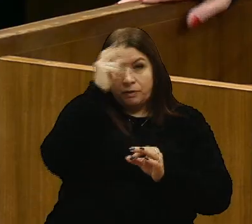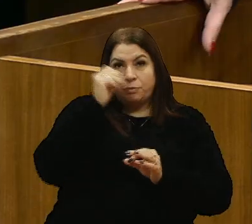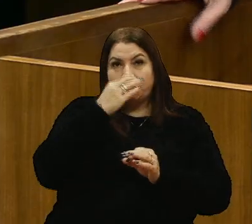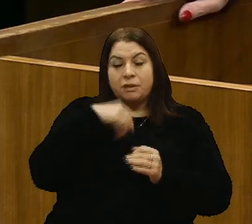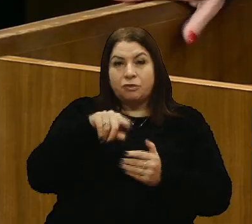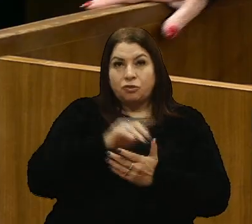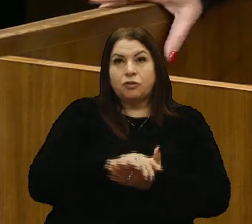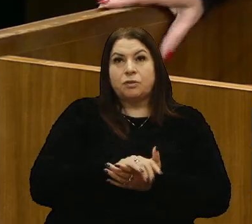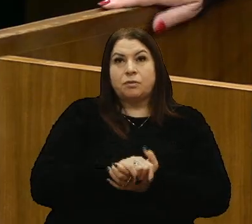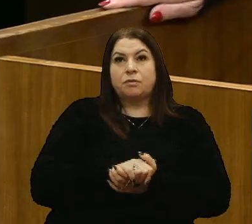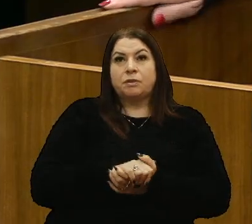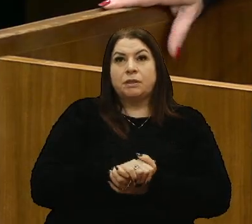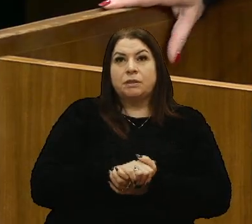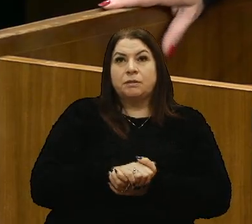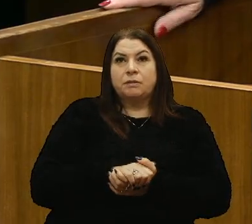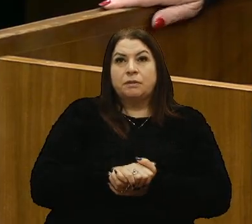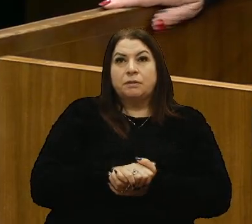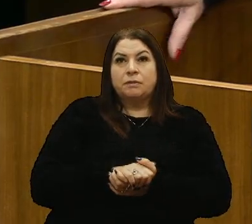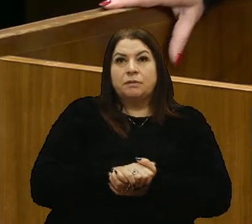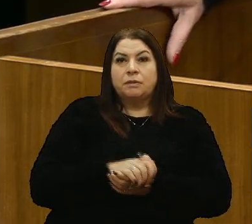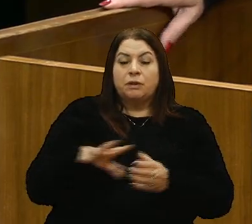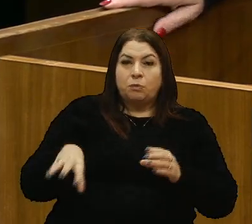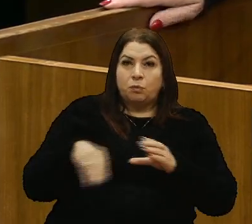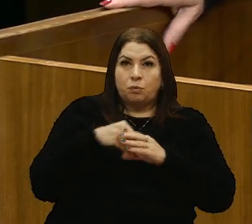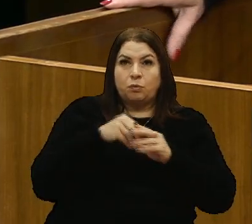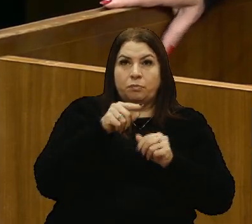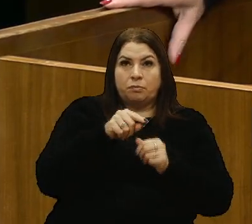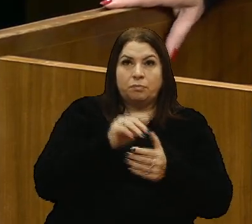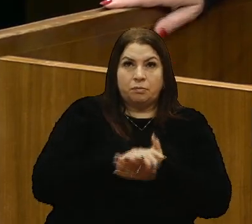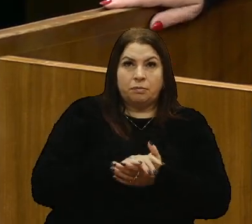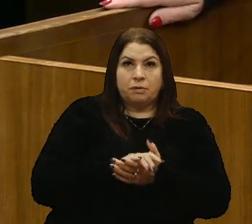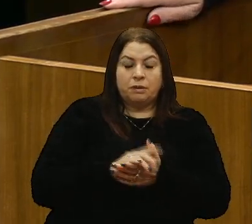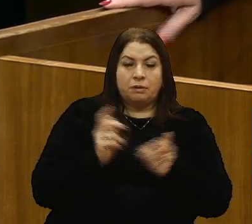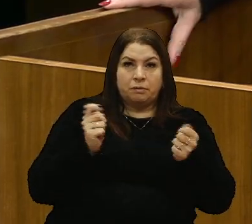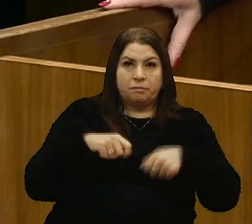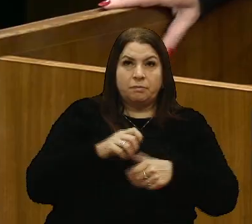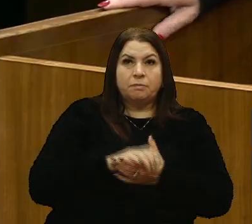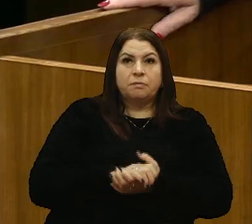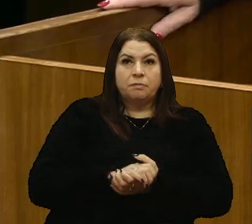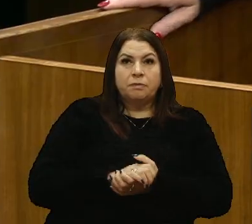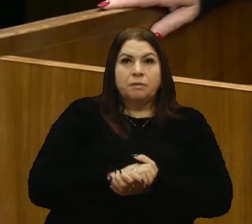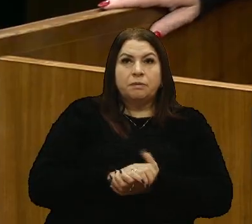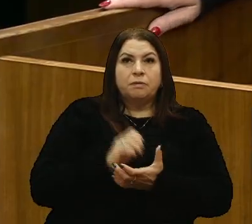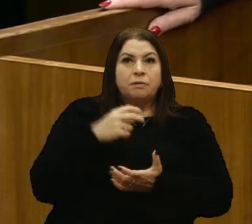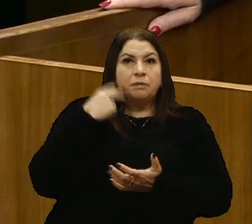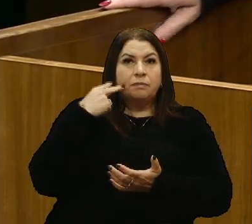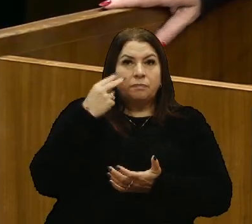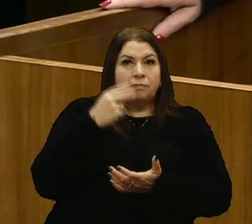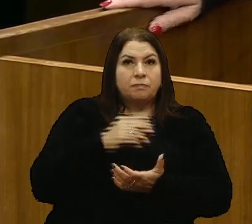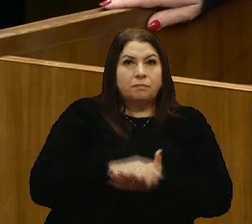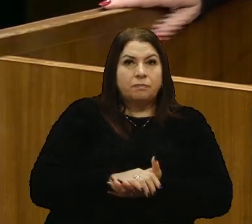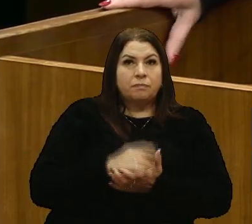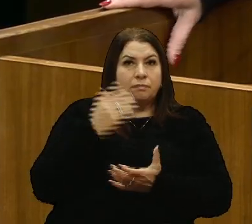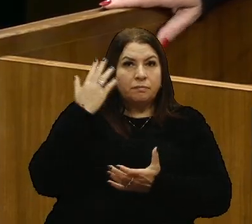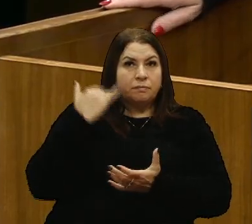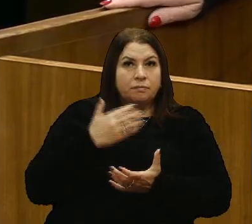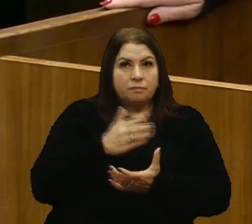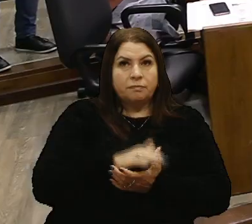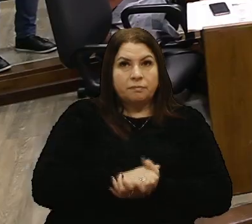Caxias, seja incluído nesta possibilidade. Sua parte, vereadora